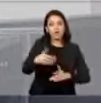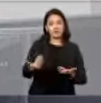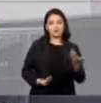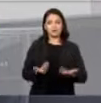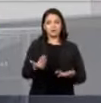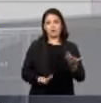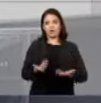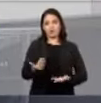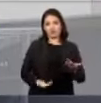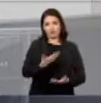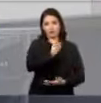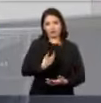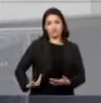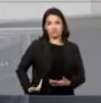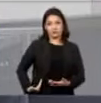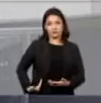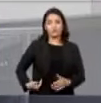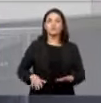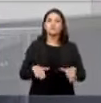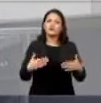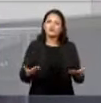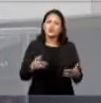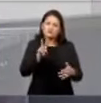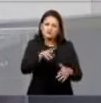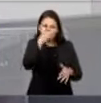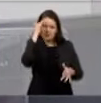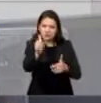maioria eu acompanho na televisão,